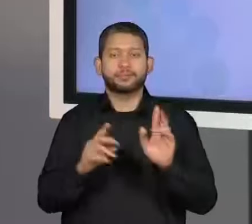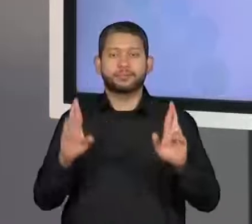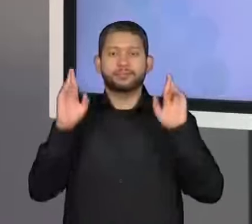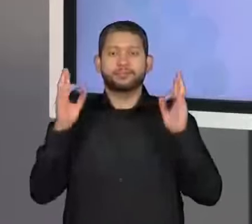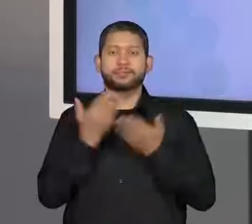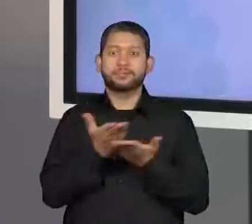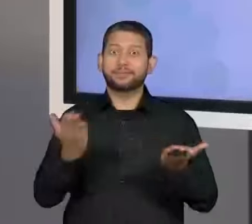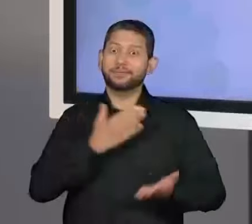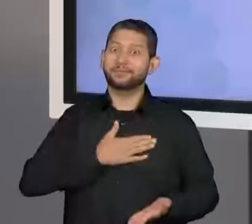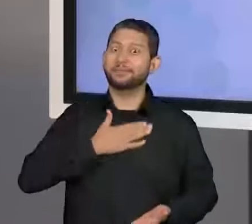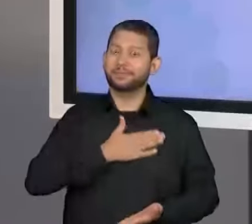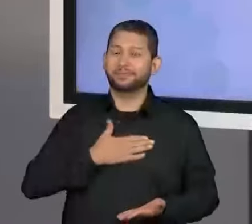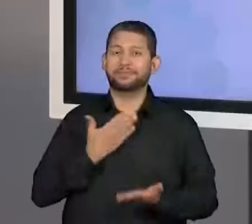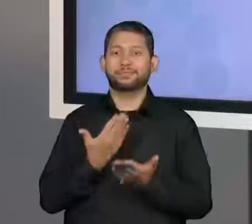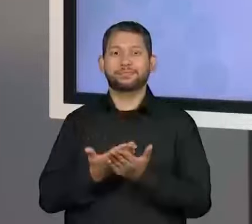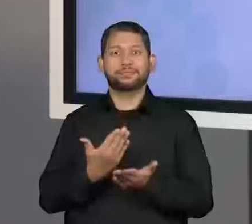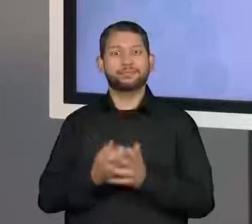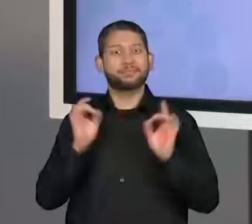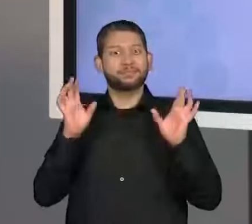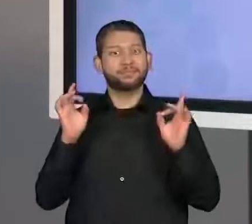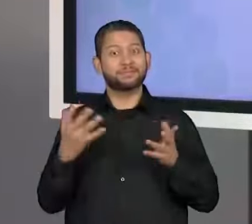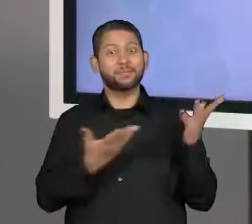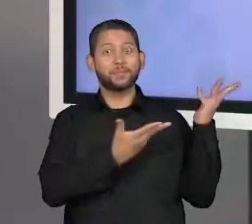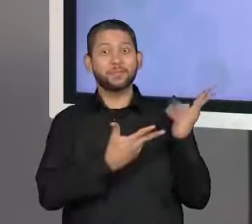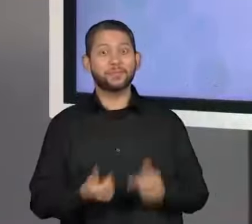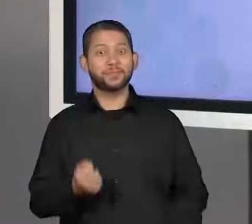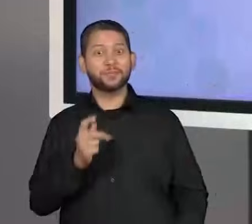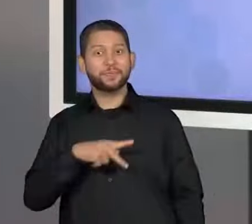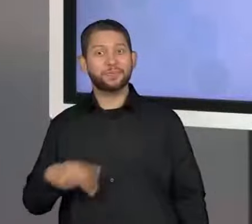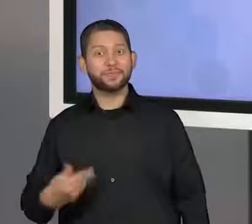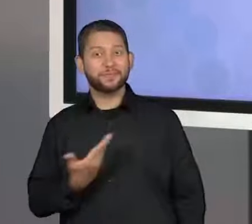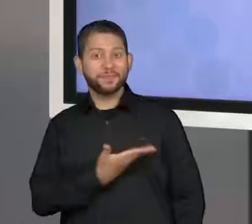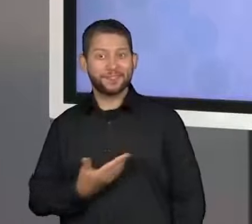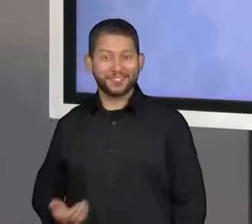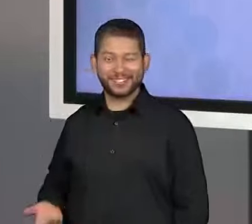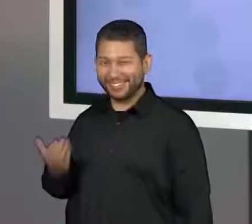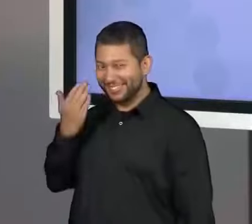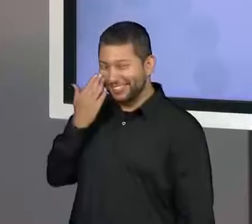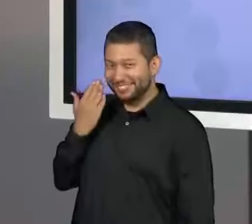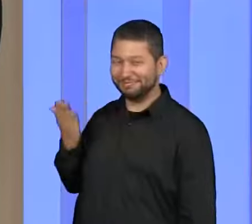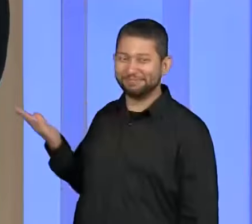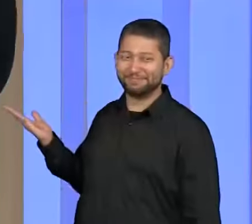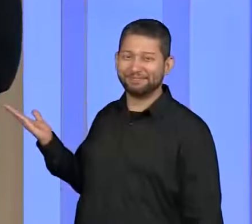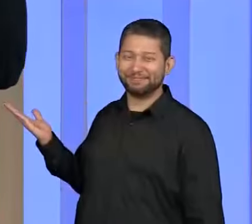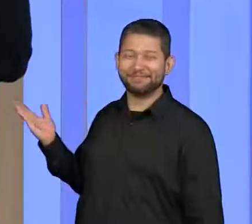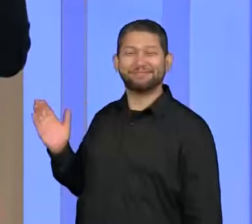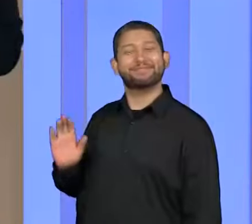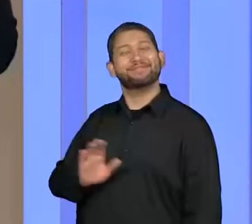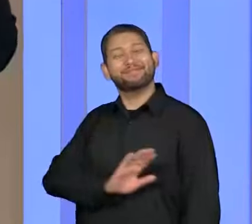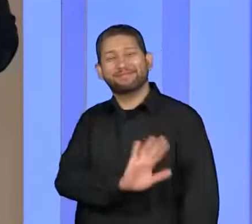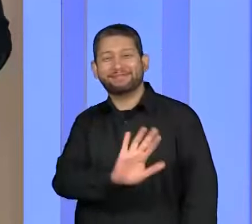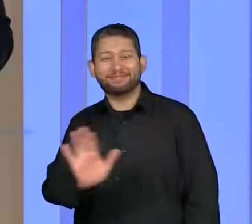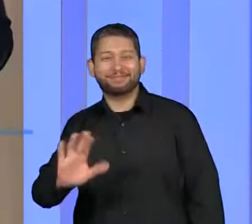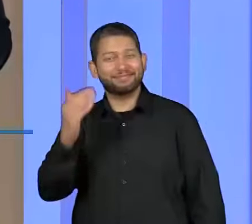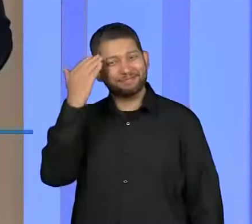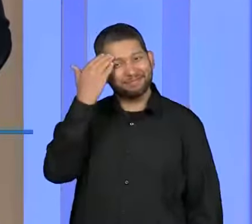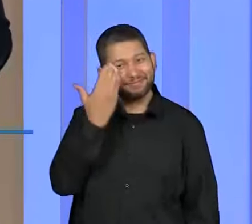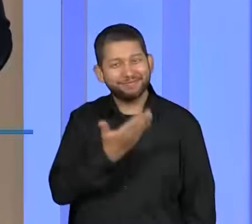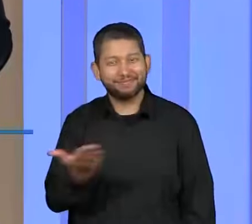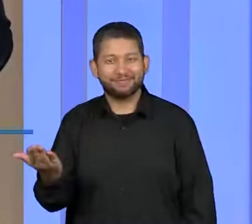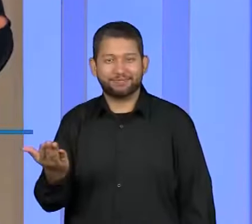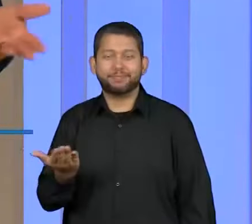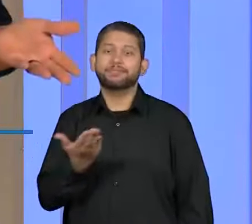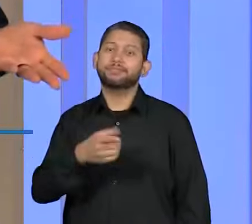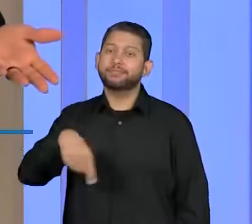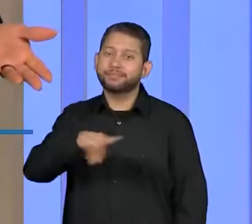aula toda especial também temos uma convidada especial, professora Joyce. Bem-vinda, Pro. Muito obrigada. Olá, estudantes do